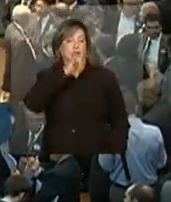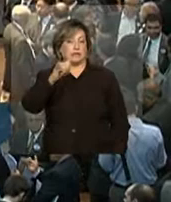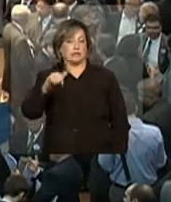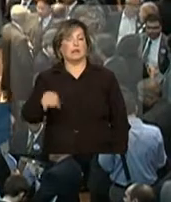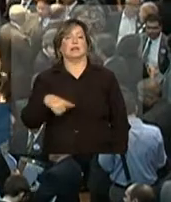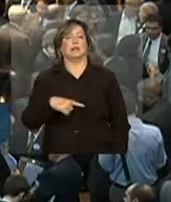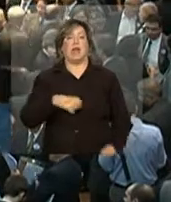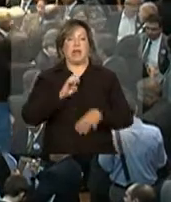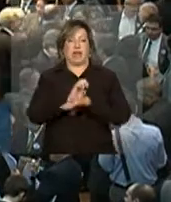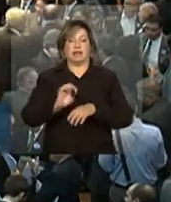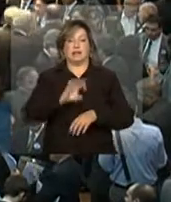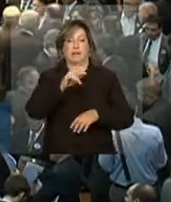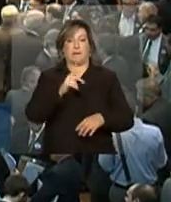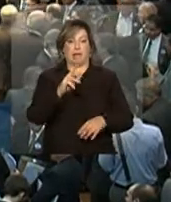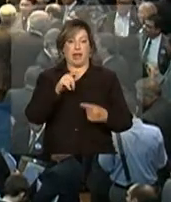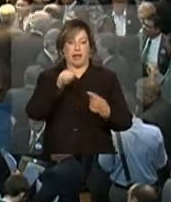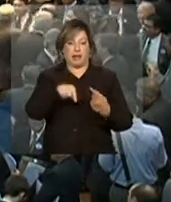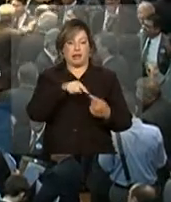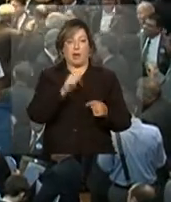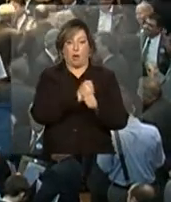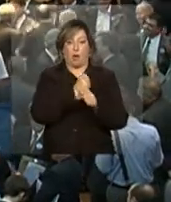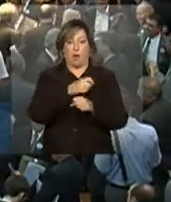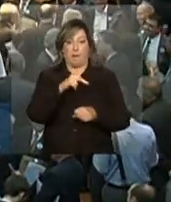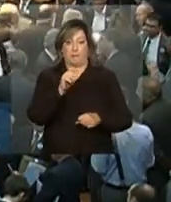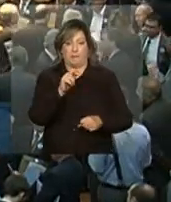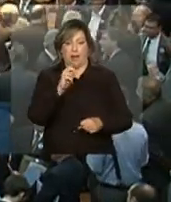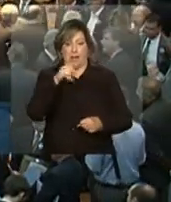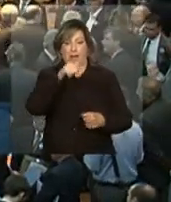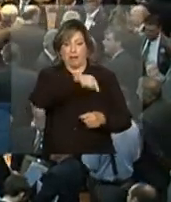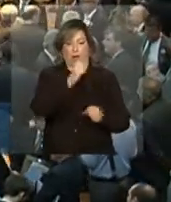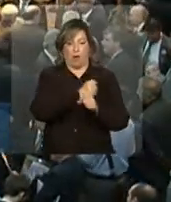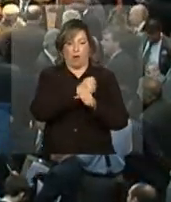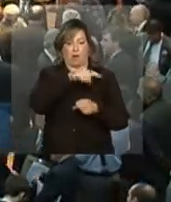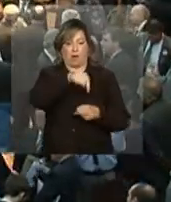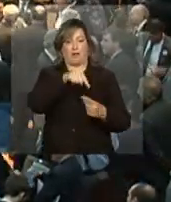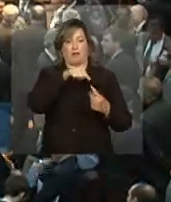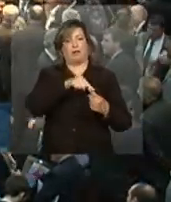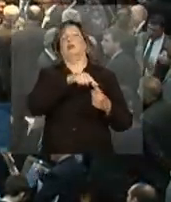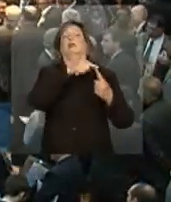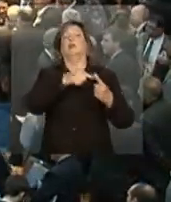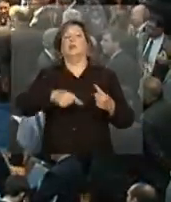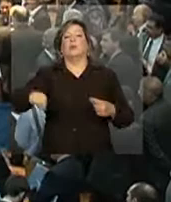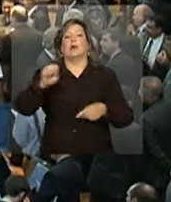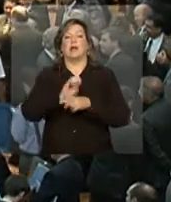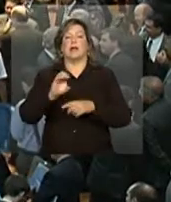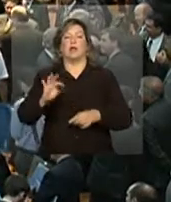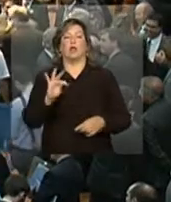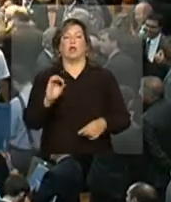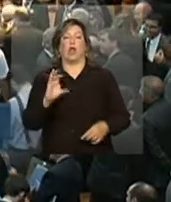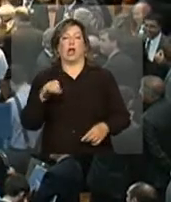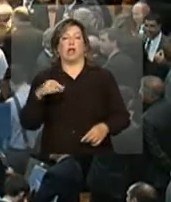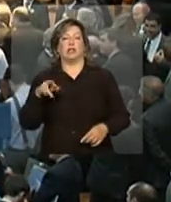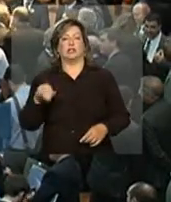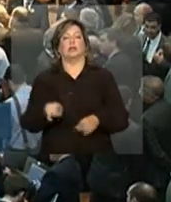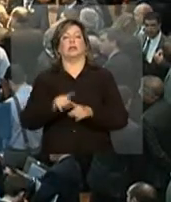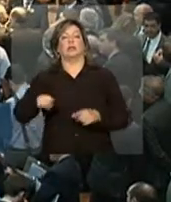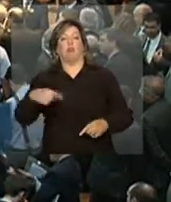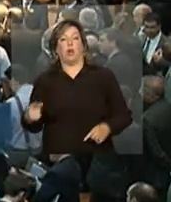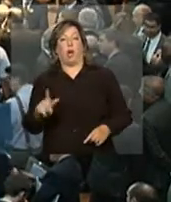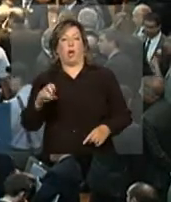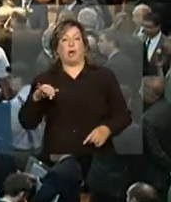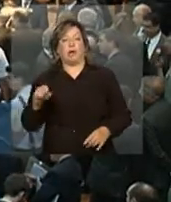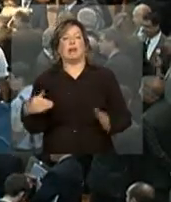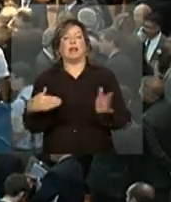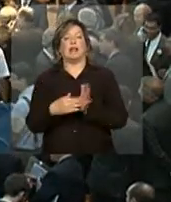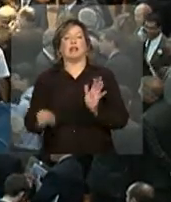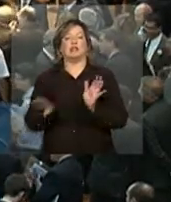pelos Estados do Pará Onde está sendo construída a hidroelétrica de Belo Monte e também pelos Estados do Tocantins e Goiás até